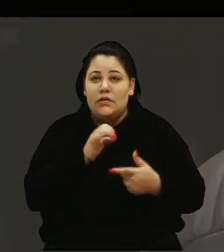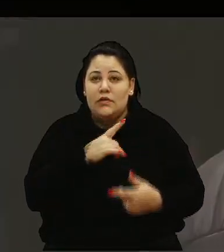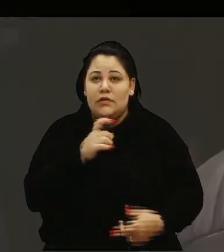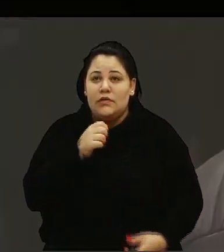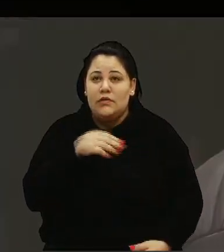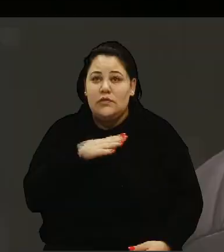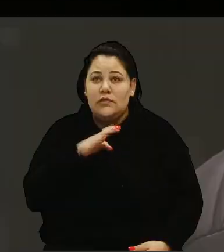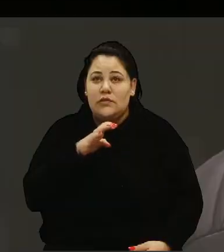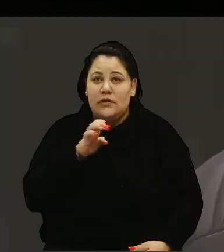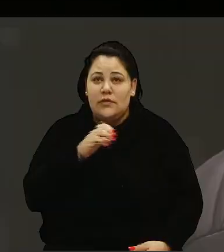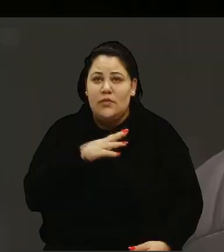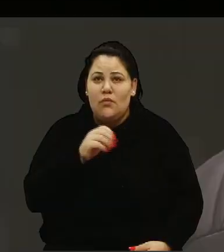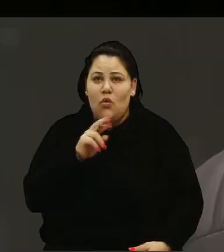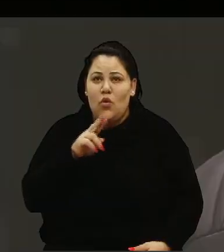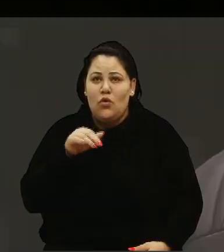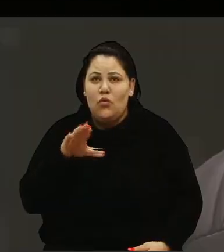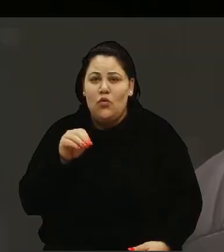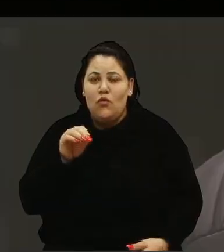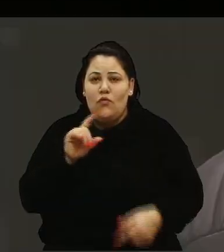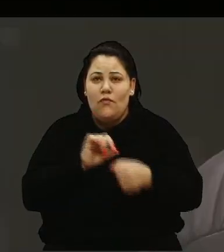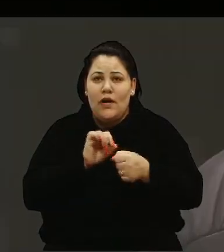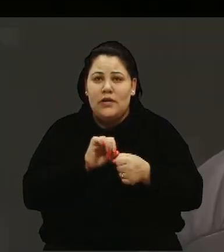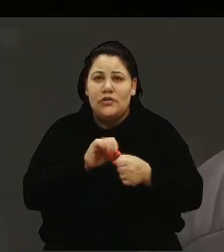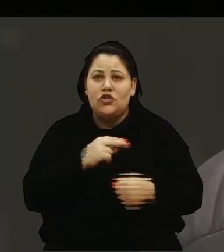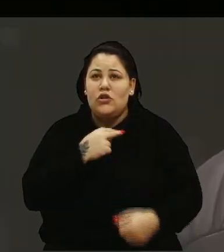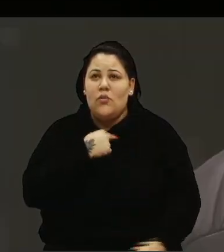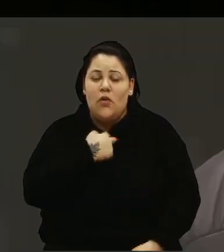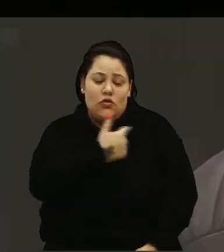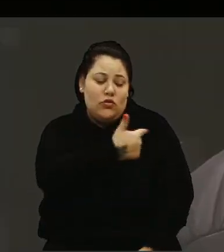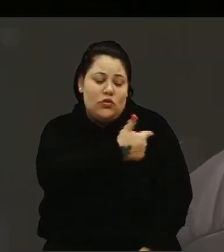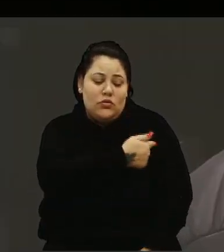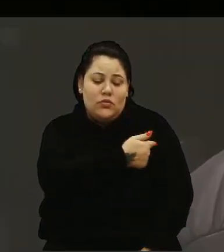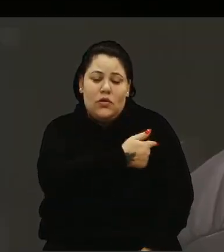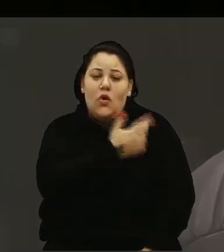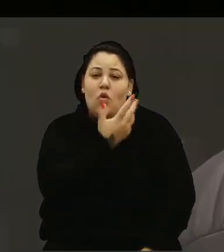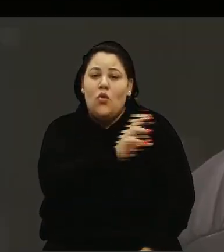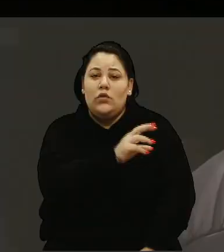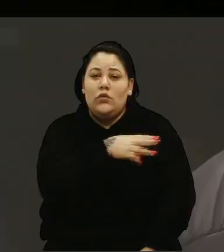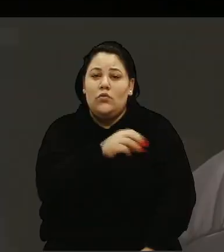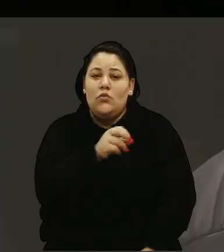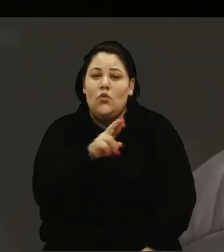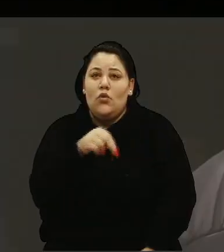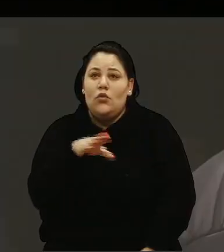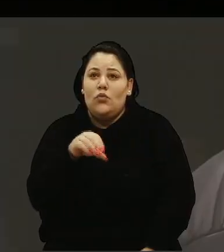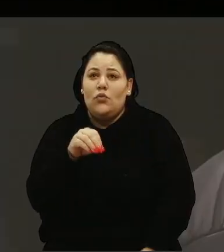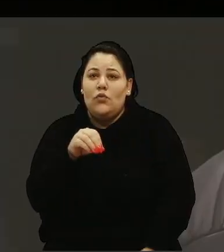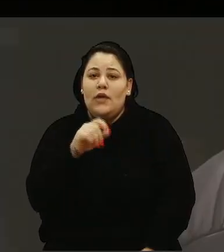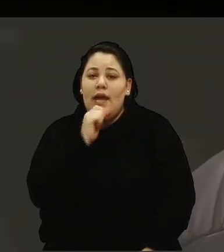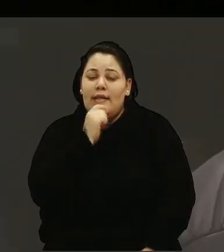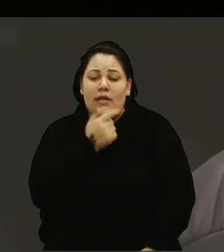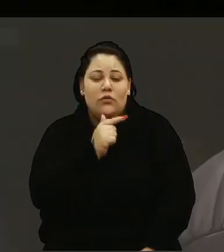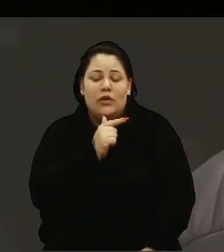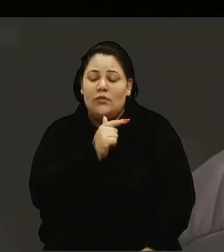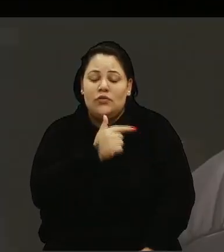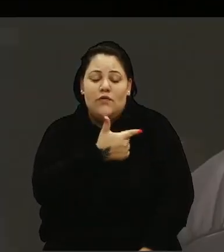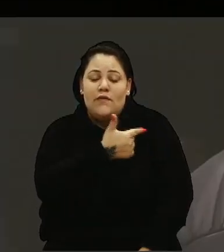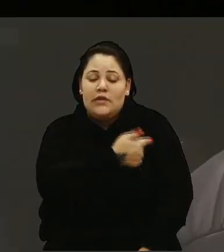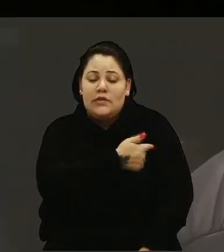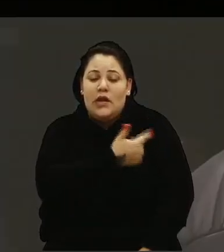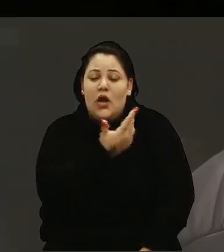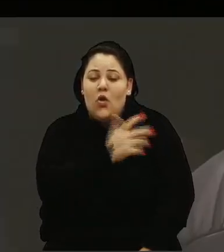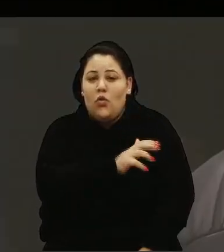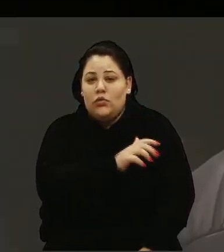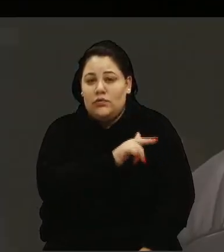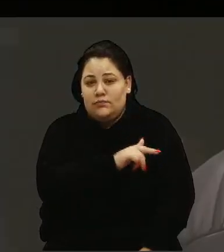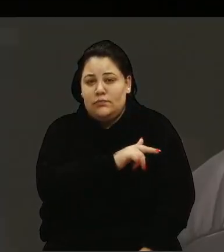exame de mormo é feito porque nós não podemos vacinar um animal contra o mormo e não temos também vacina para a pessoa contra o mormo e